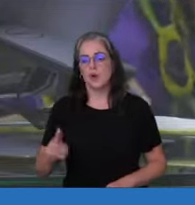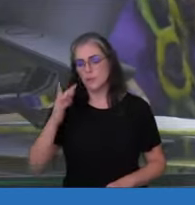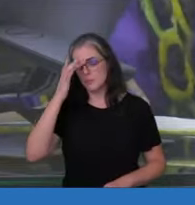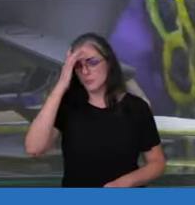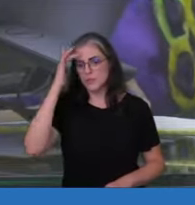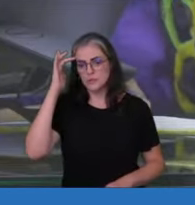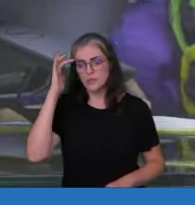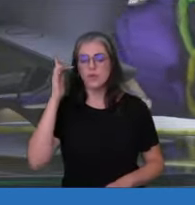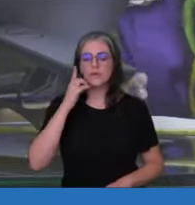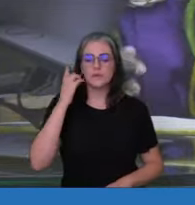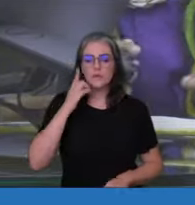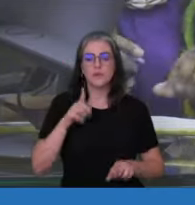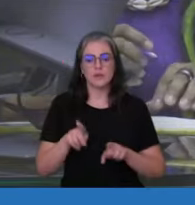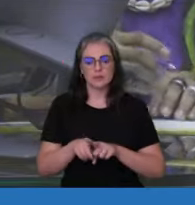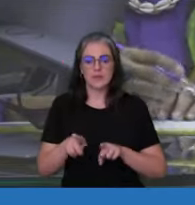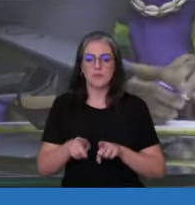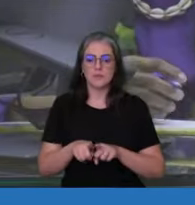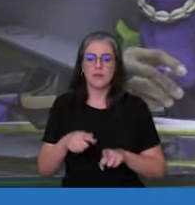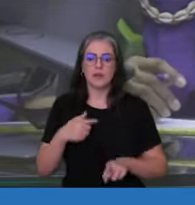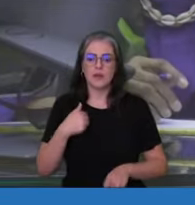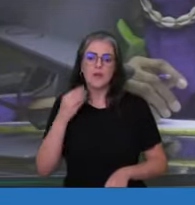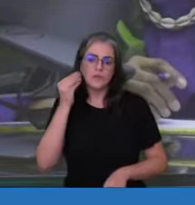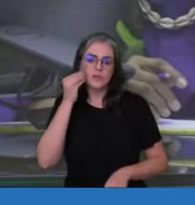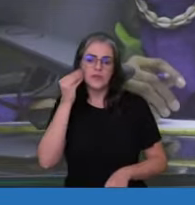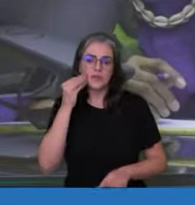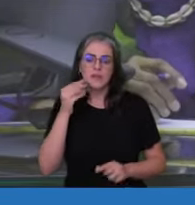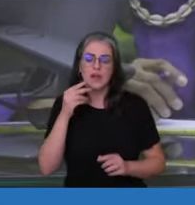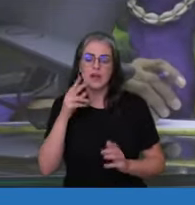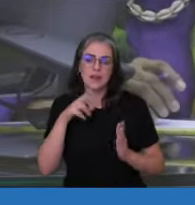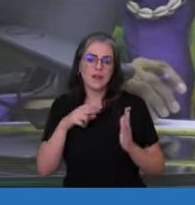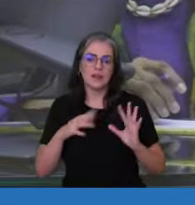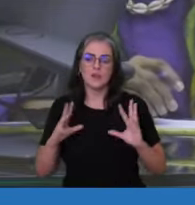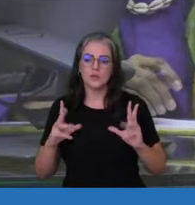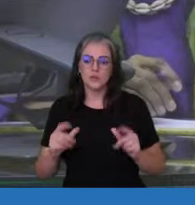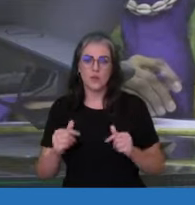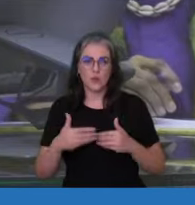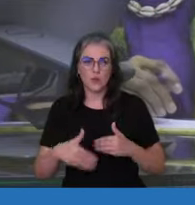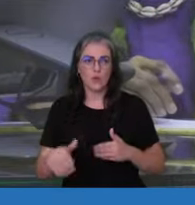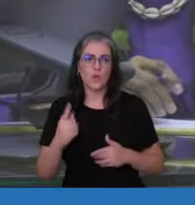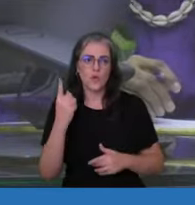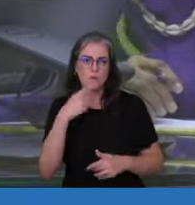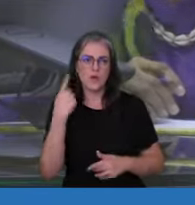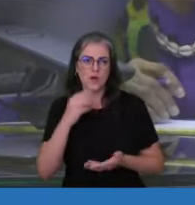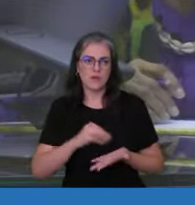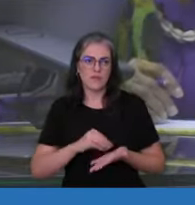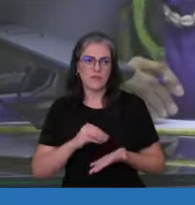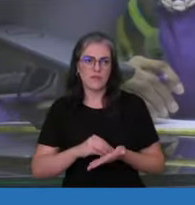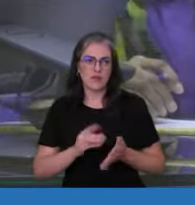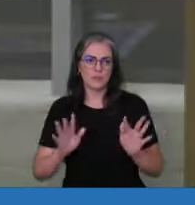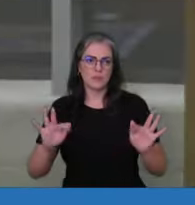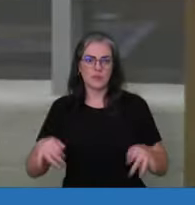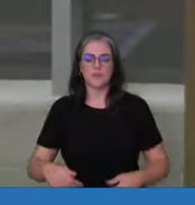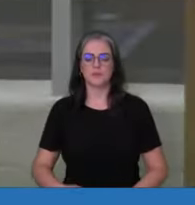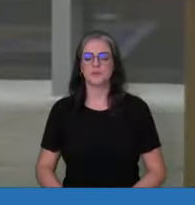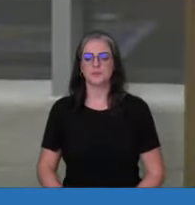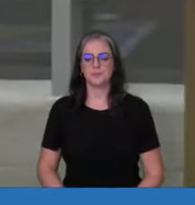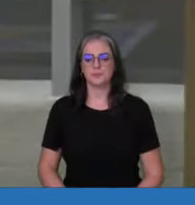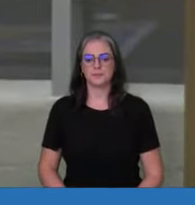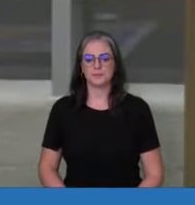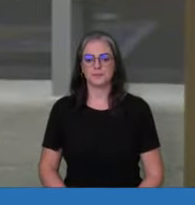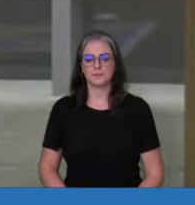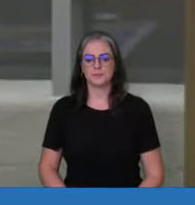fazendo isso ao longo da uma hora de sessão que a gente ainda tem, tá bom? Érica, obrigada. Aqui, Talíria. Obrigada eu,